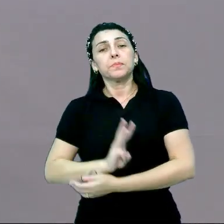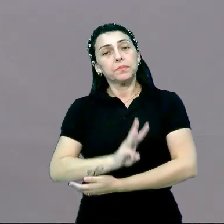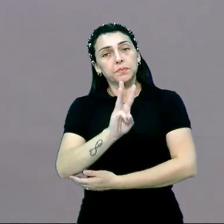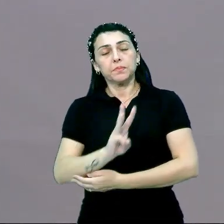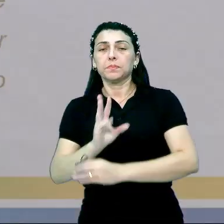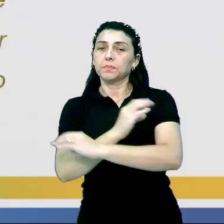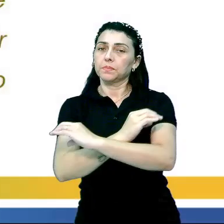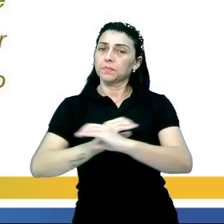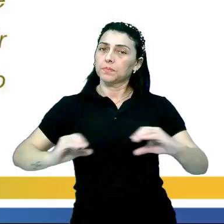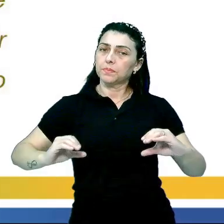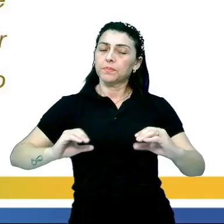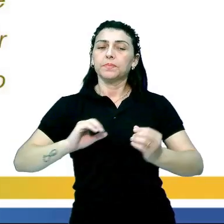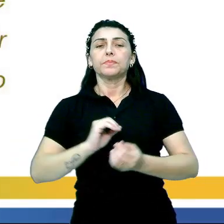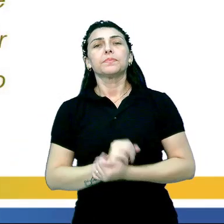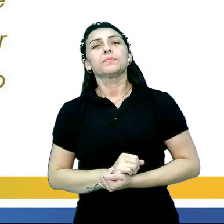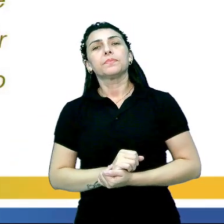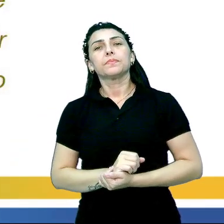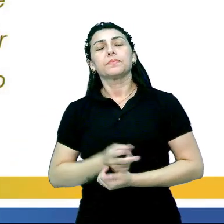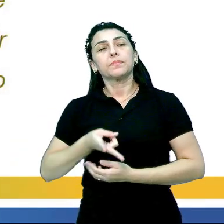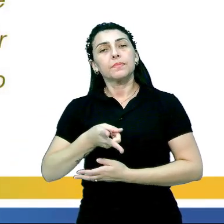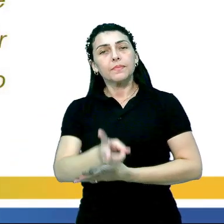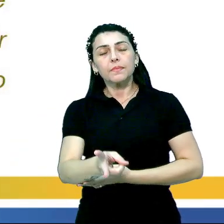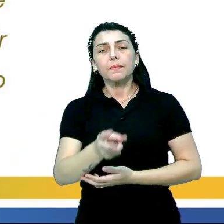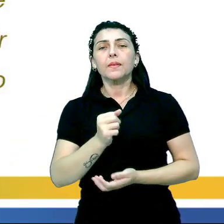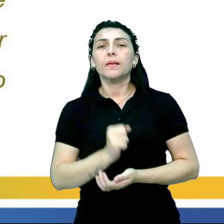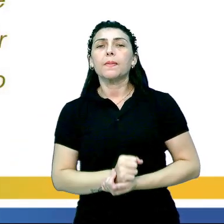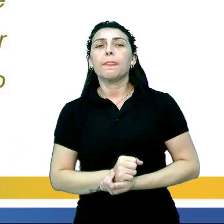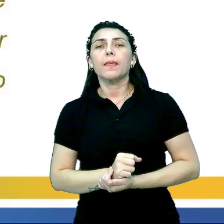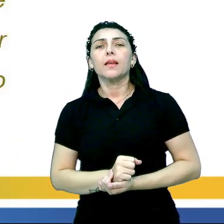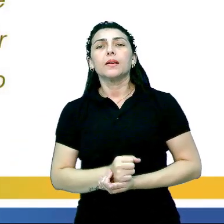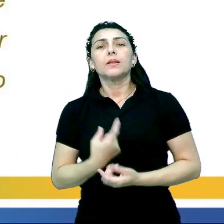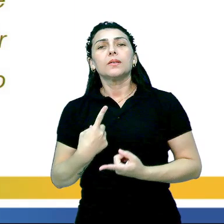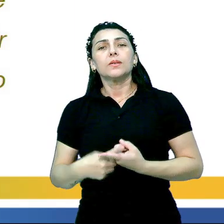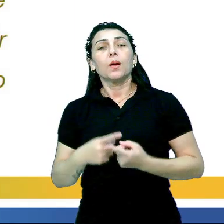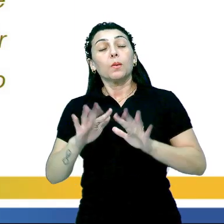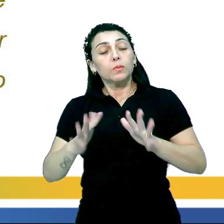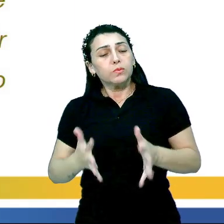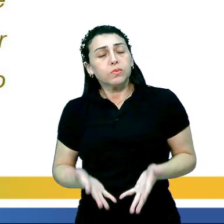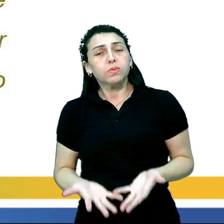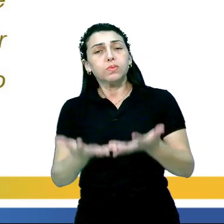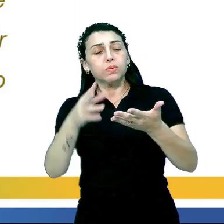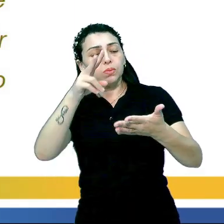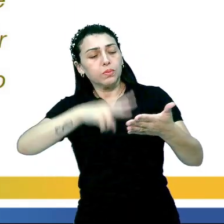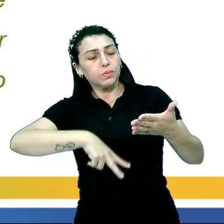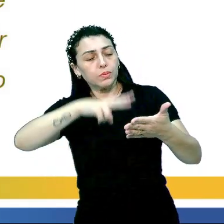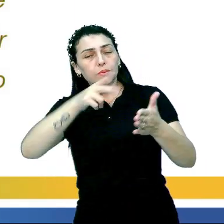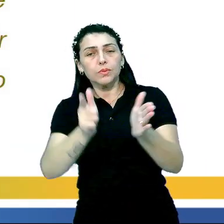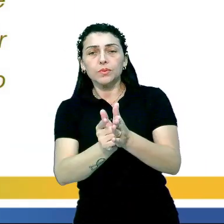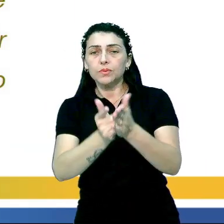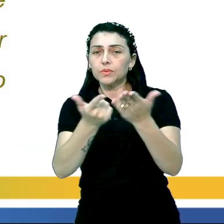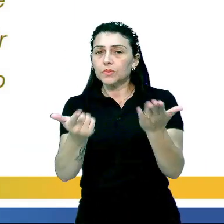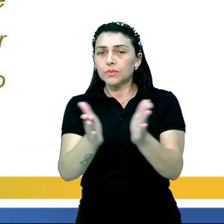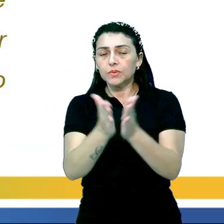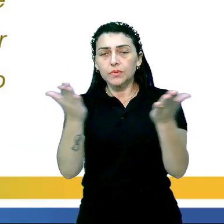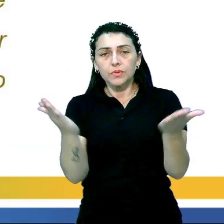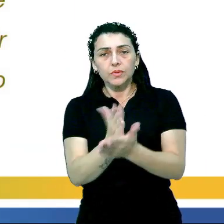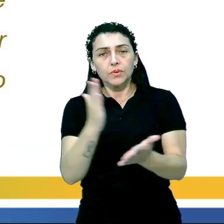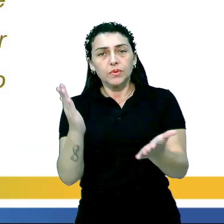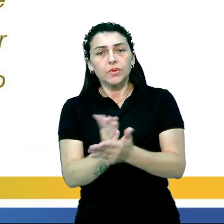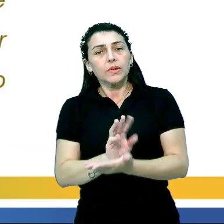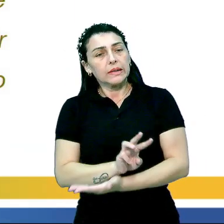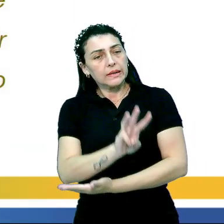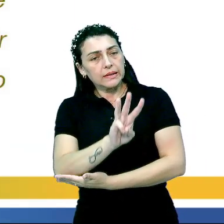sites confiáveis. E aí, continuando, e por meio do incentivo à leitura de jornais, livros